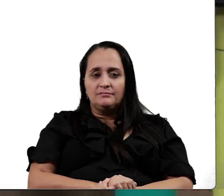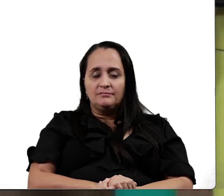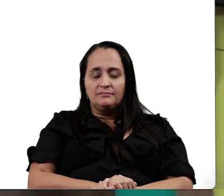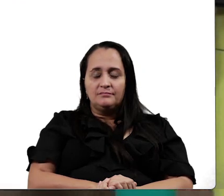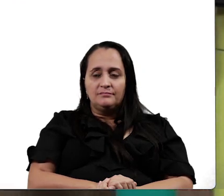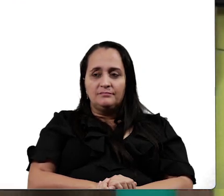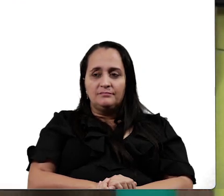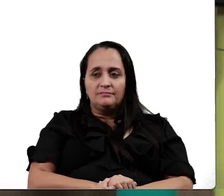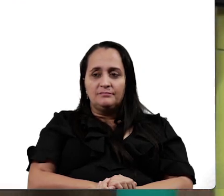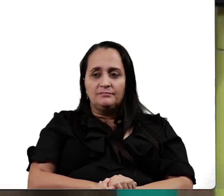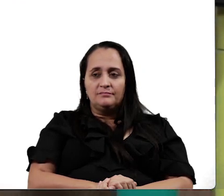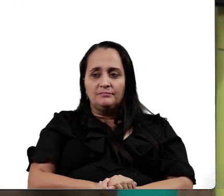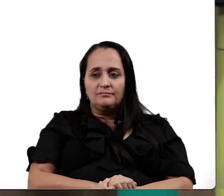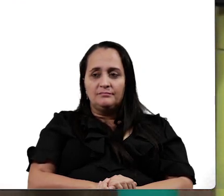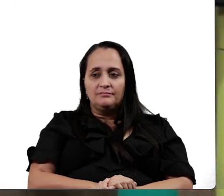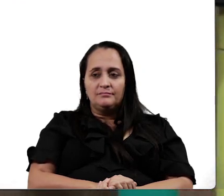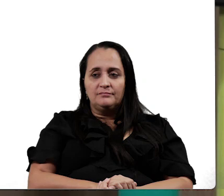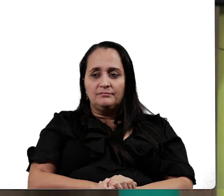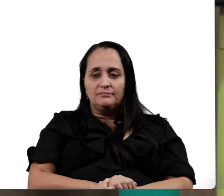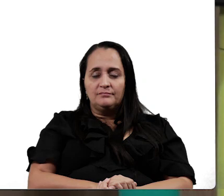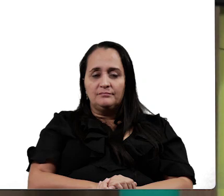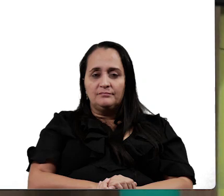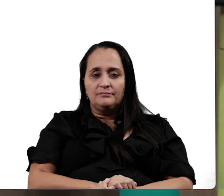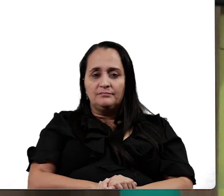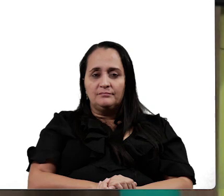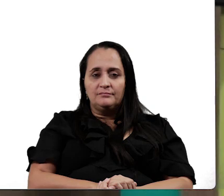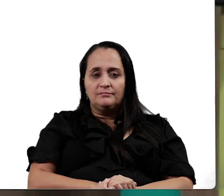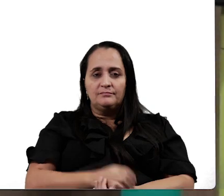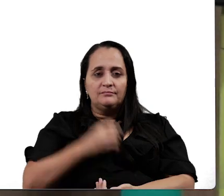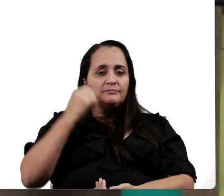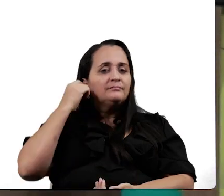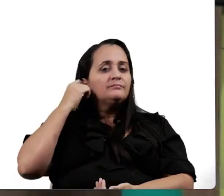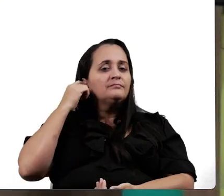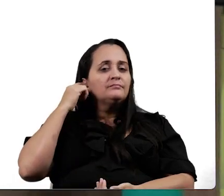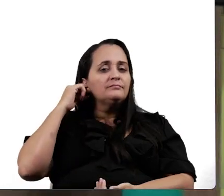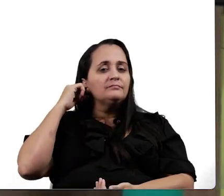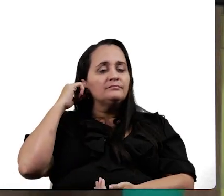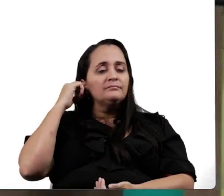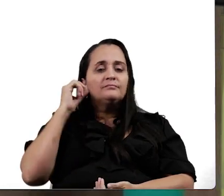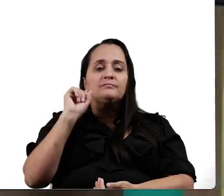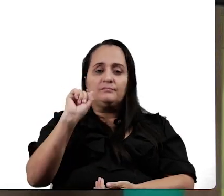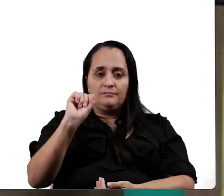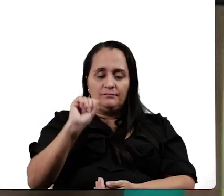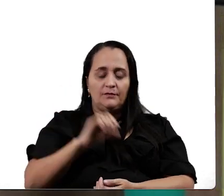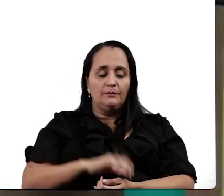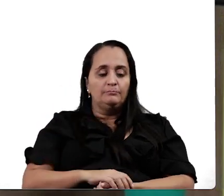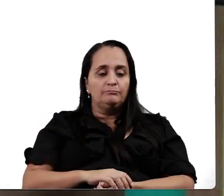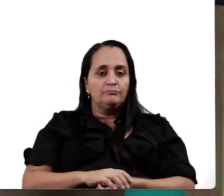TR aqui Nasceu mais um